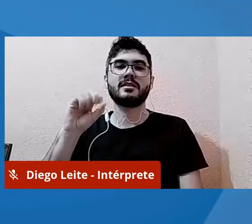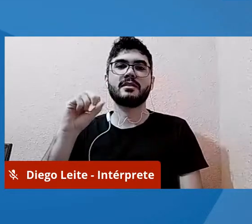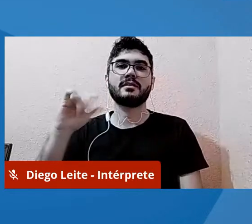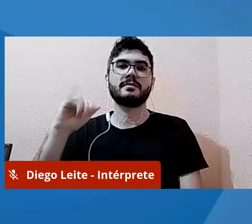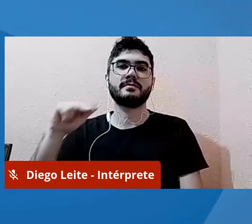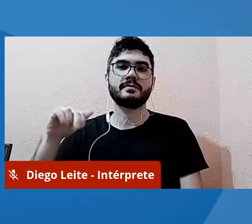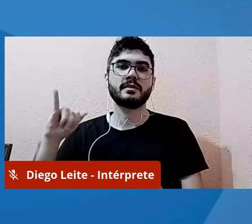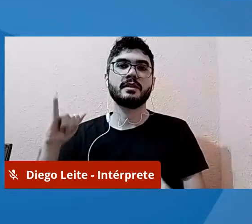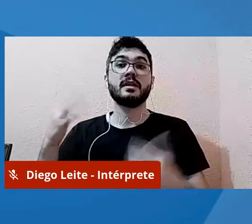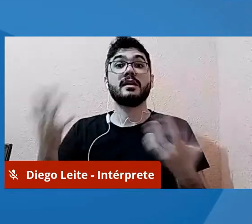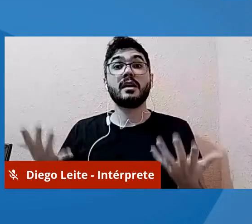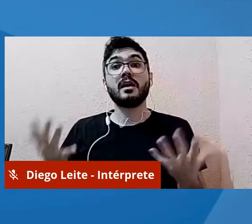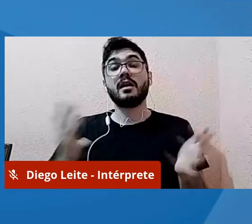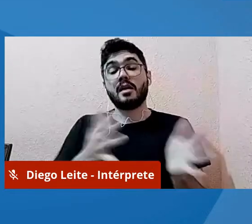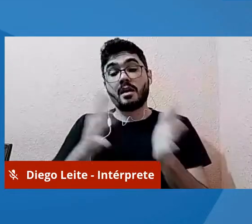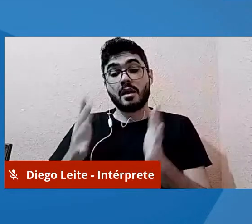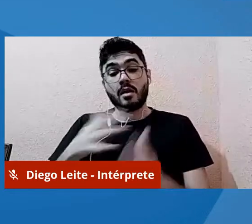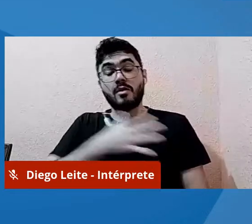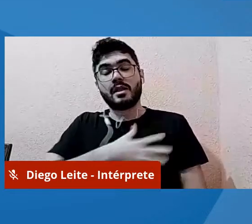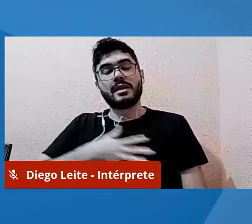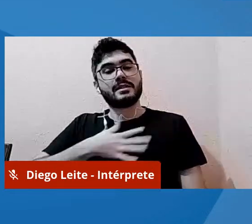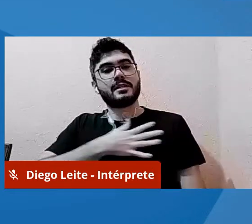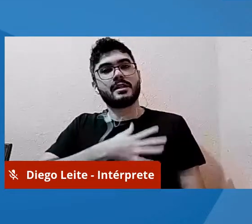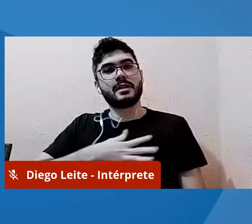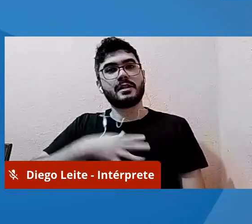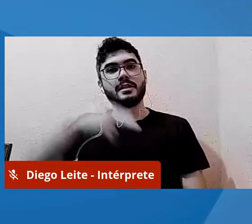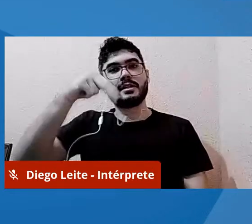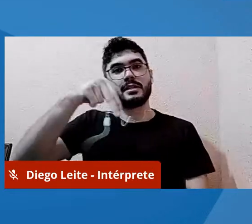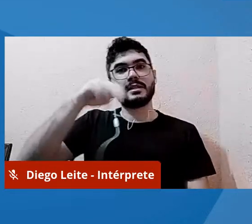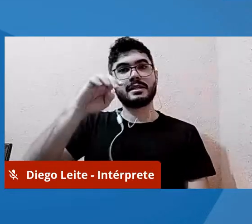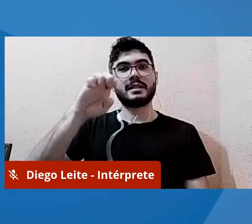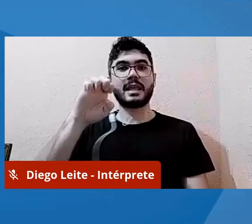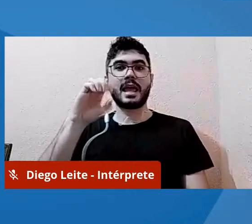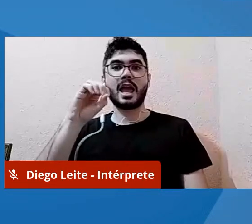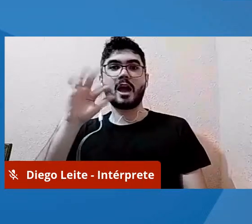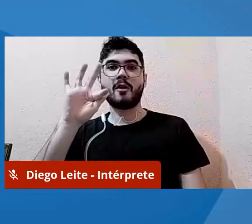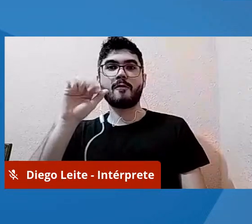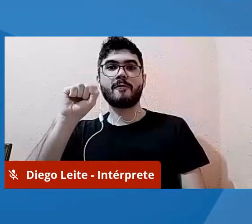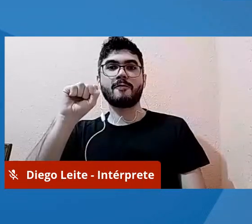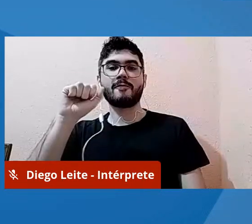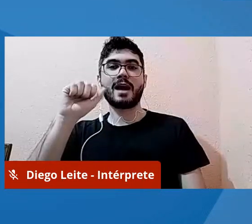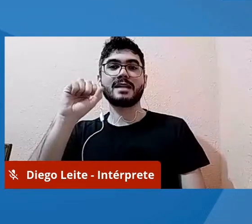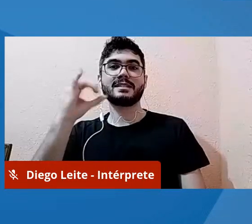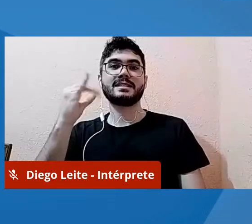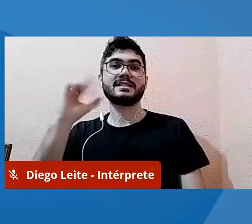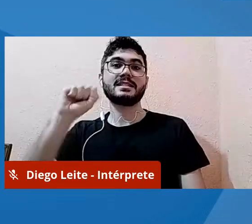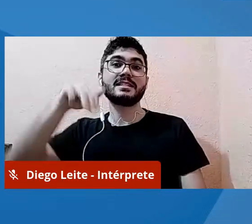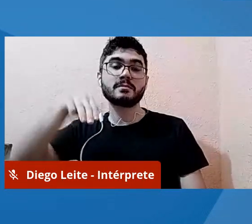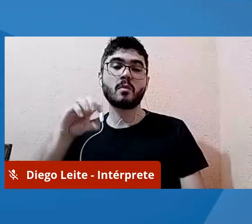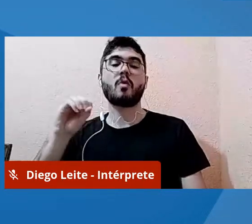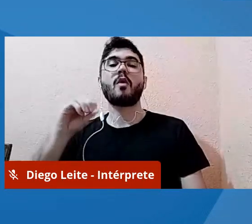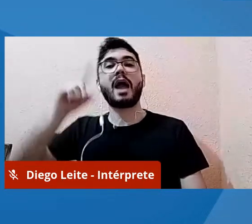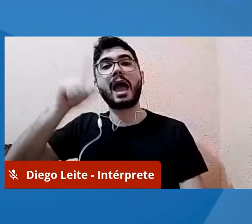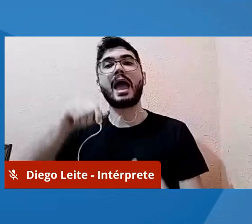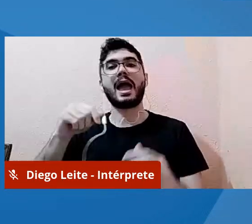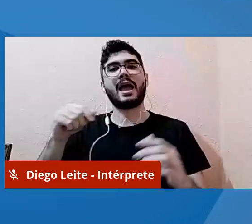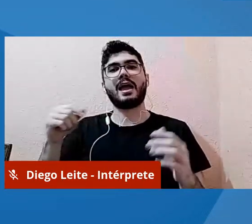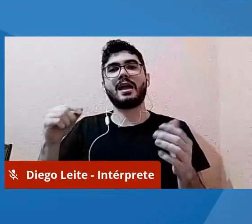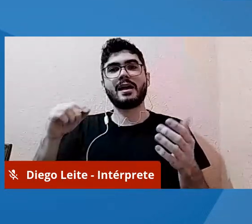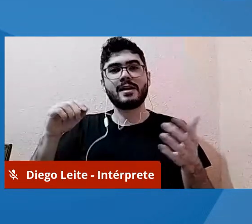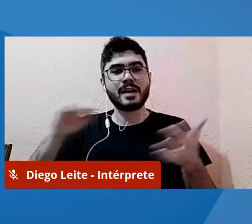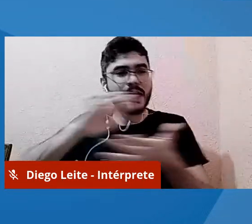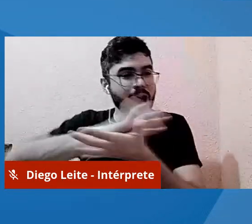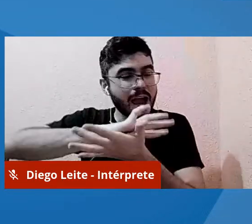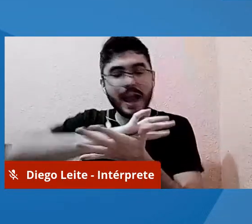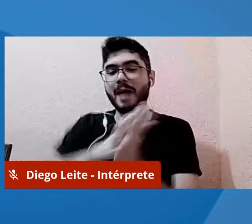desejo dos neofascistas é acabar com a democracia. Né? Realmente, a democracia, para eles, é a coisa que não